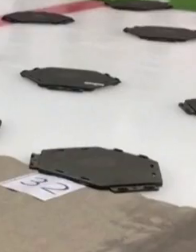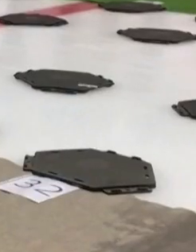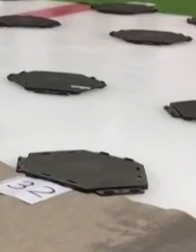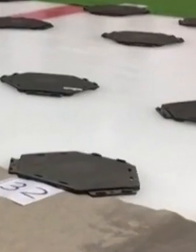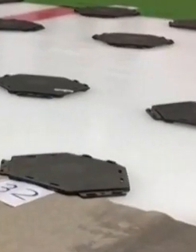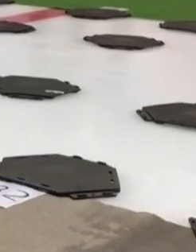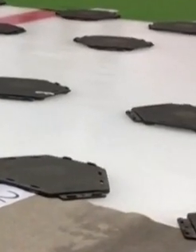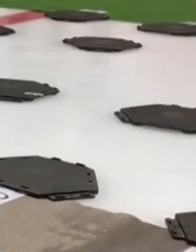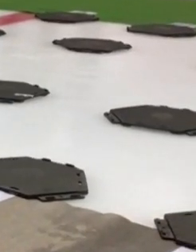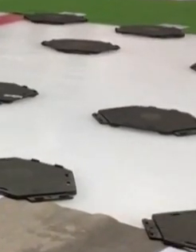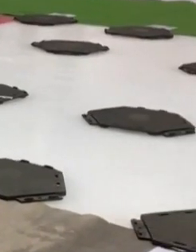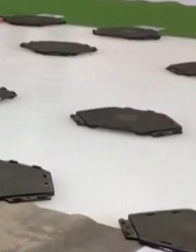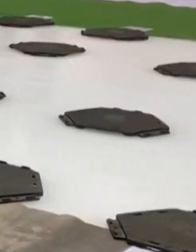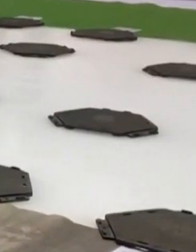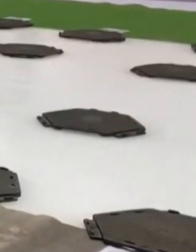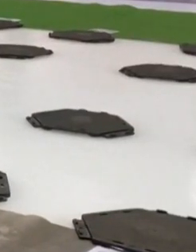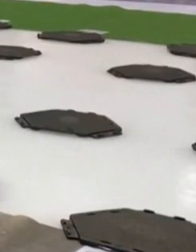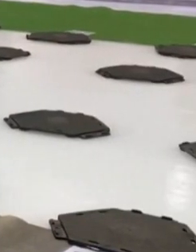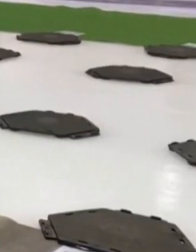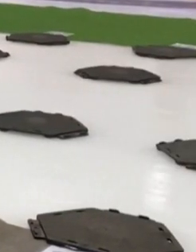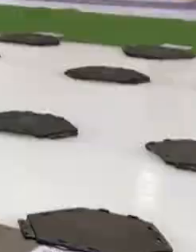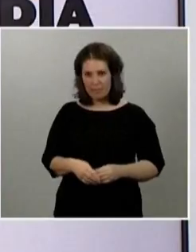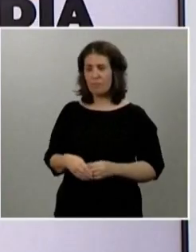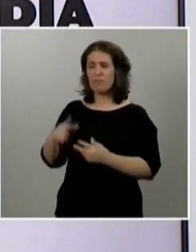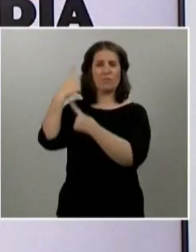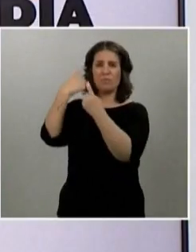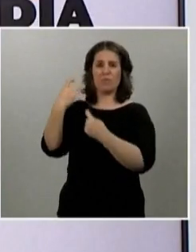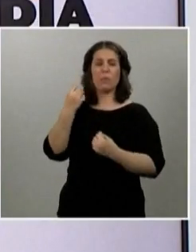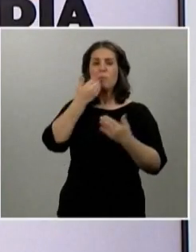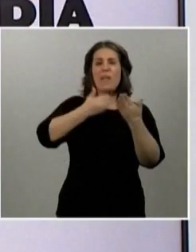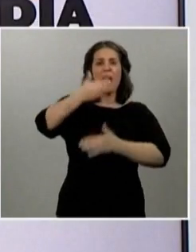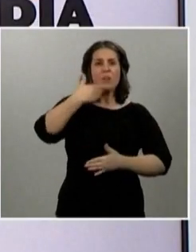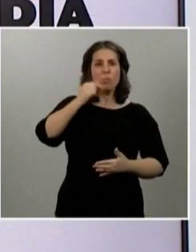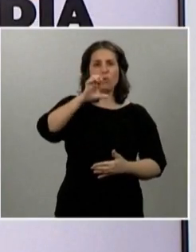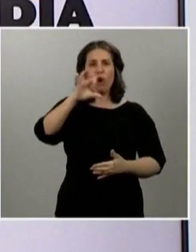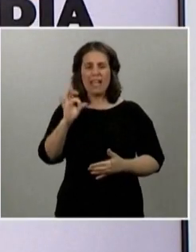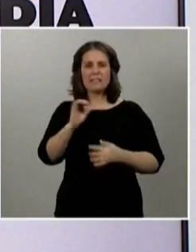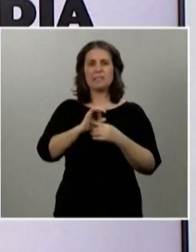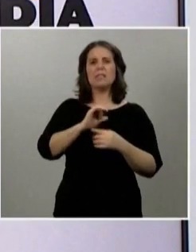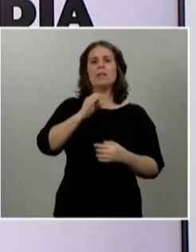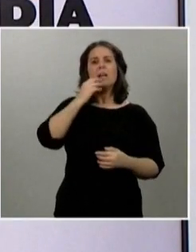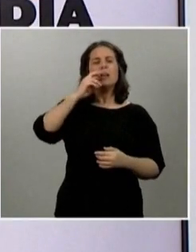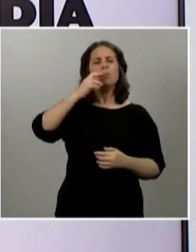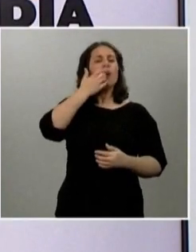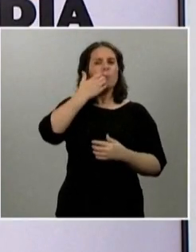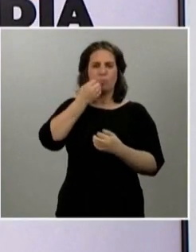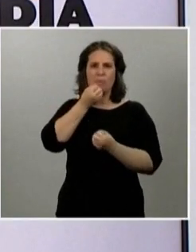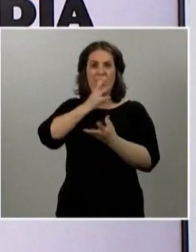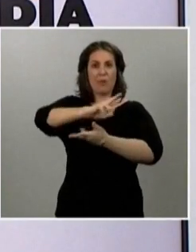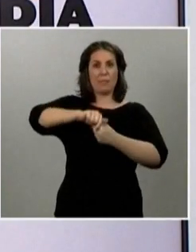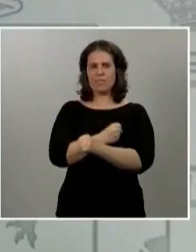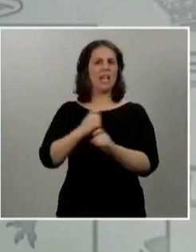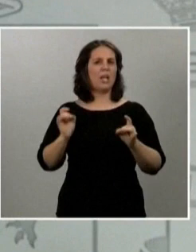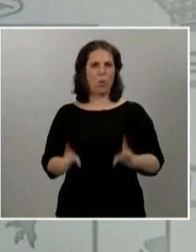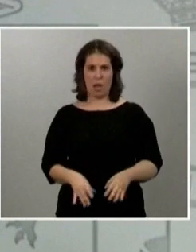desta vez em Marra da Ronda, também na região de Madrid, foi transformado em morgue temporária. O confinamento obrigatório foi prolongado até ao dia